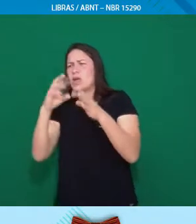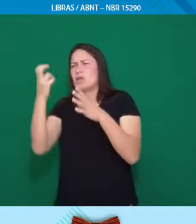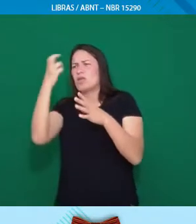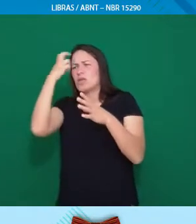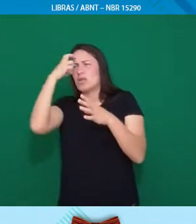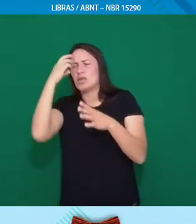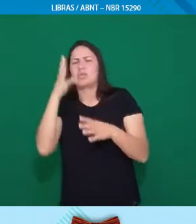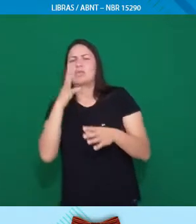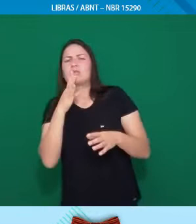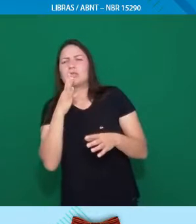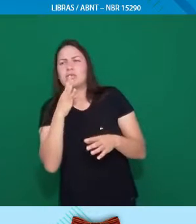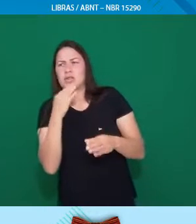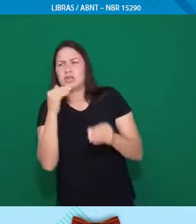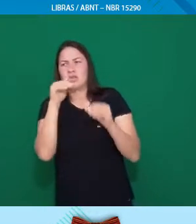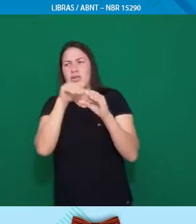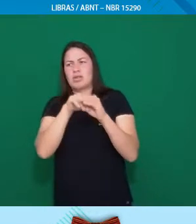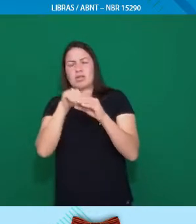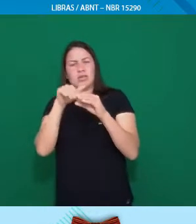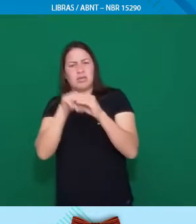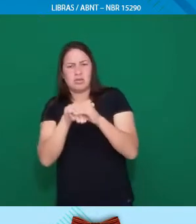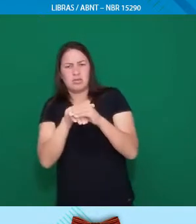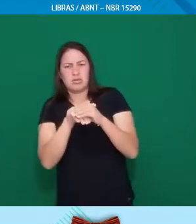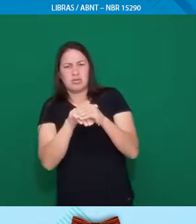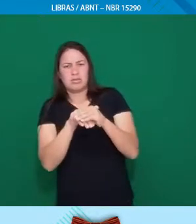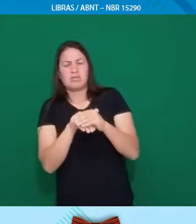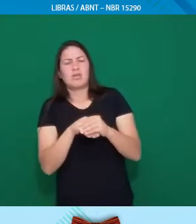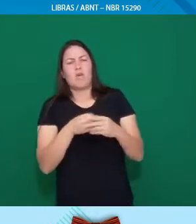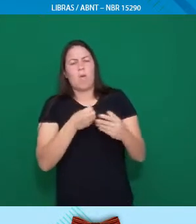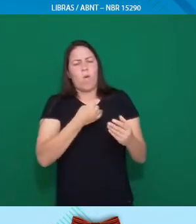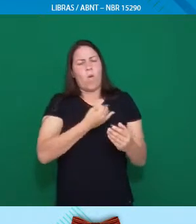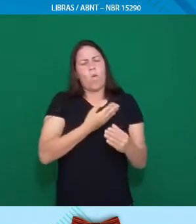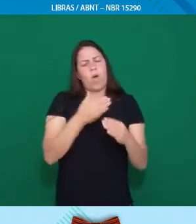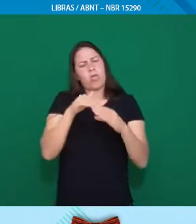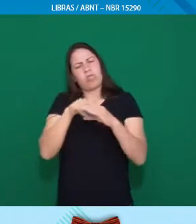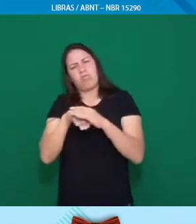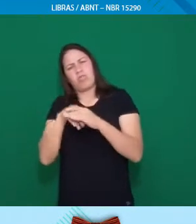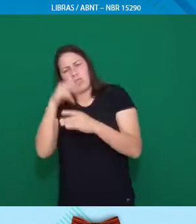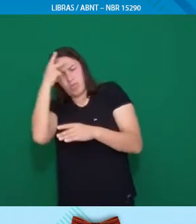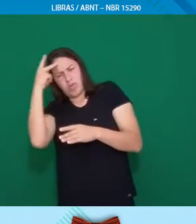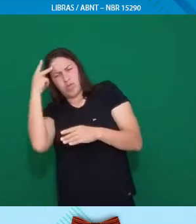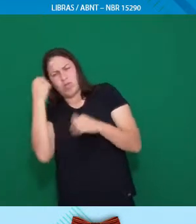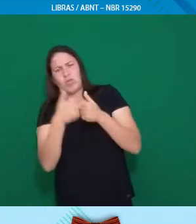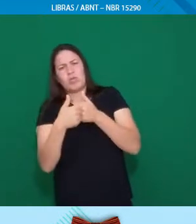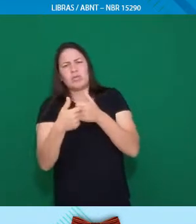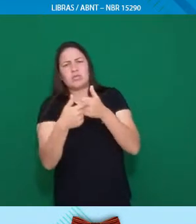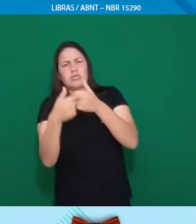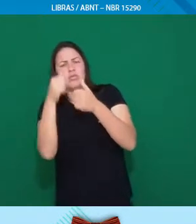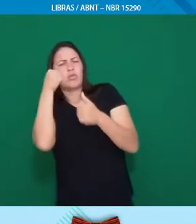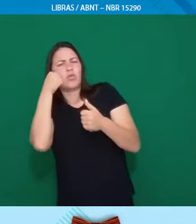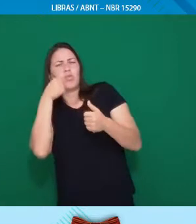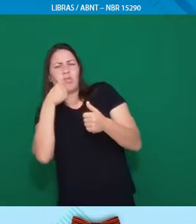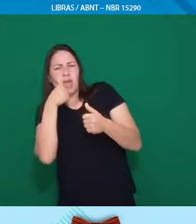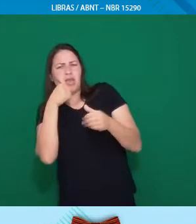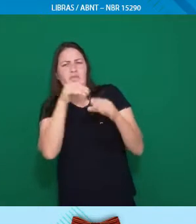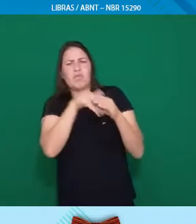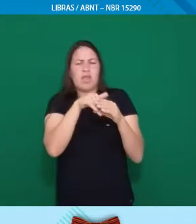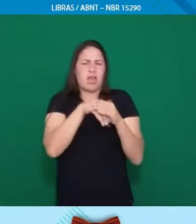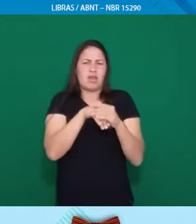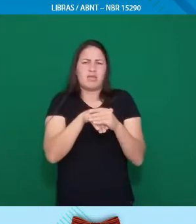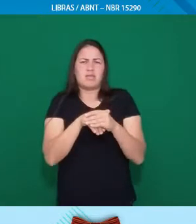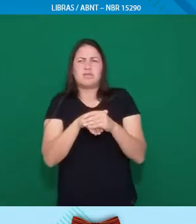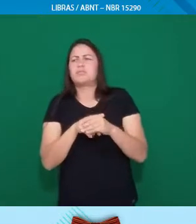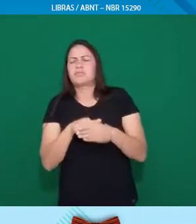reconhecer também a tua eleição né que você fez um a quantidade expressiva de voto representou muito bem as mulheres na sua